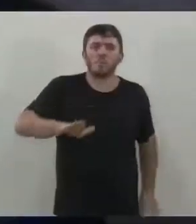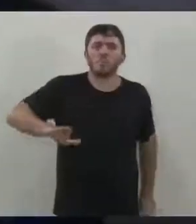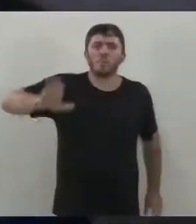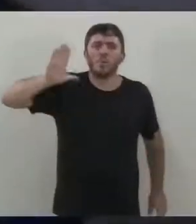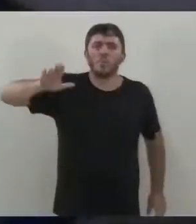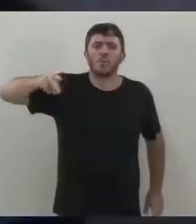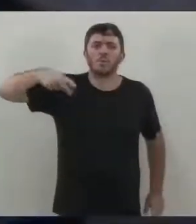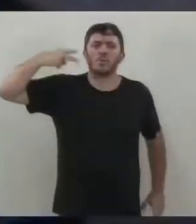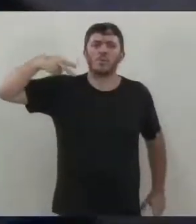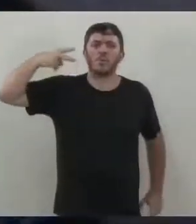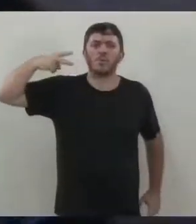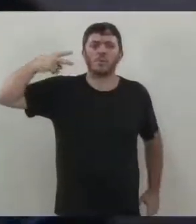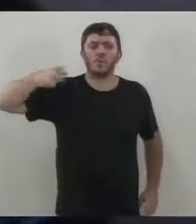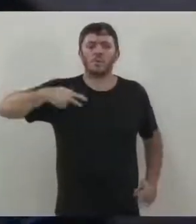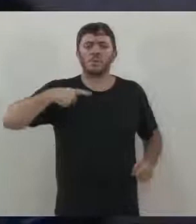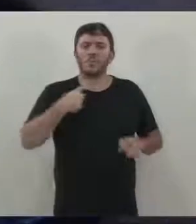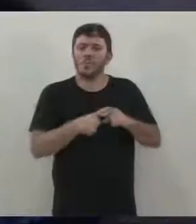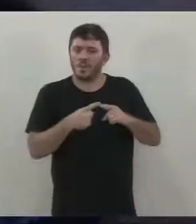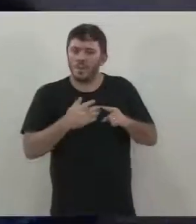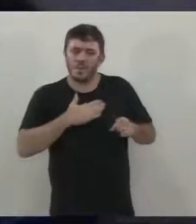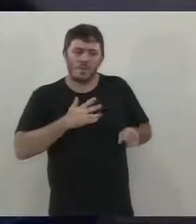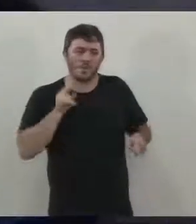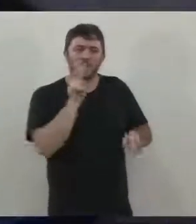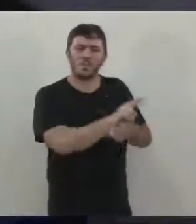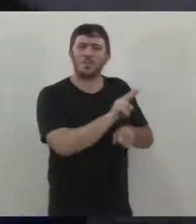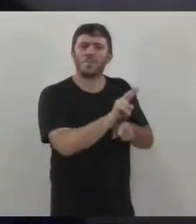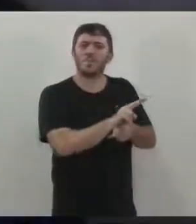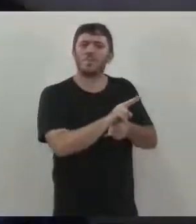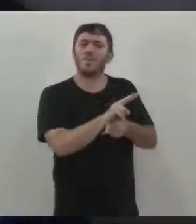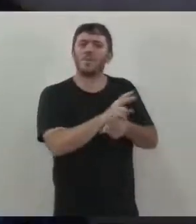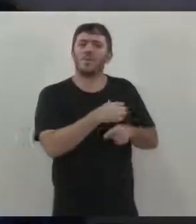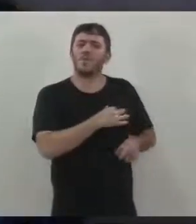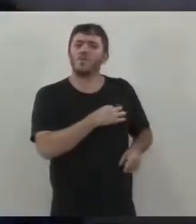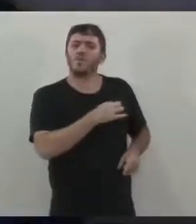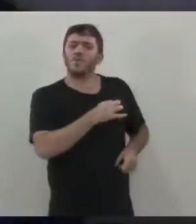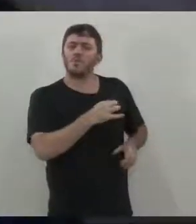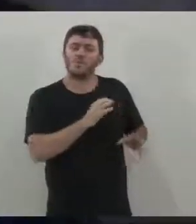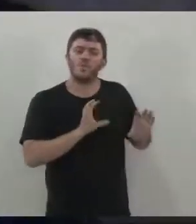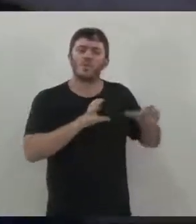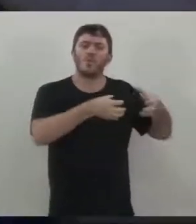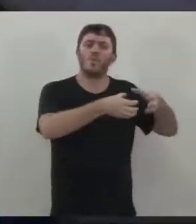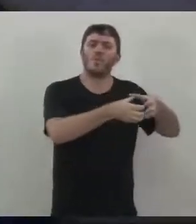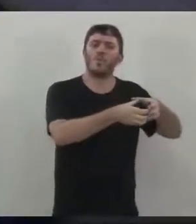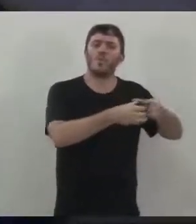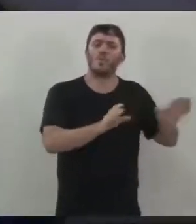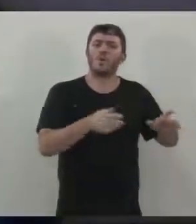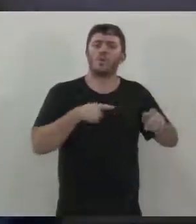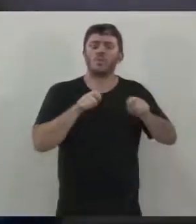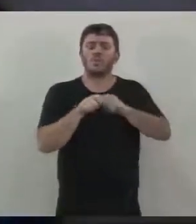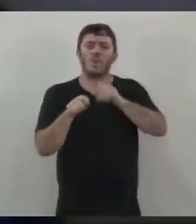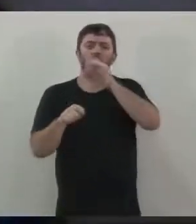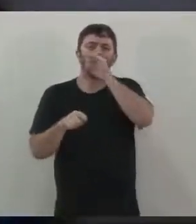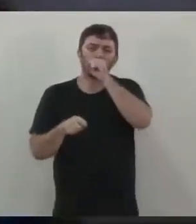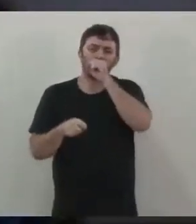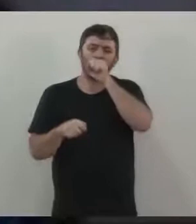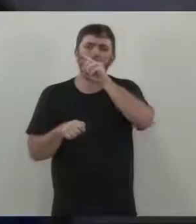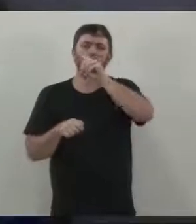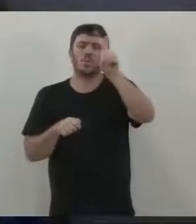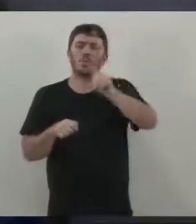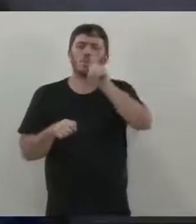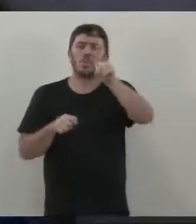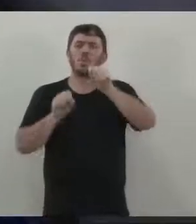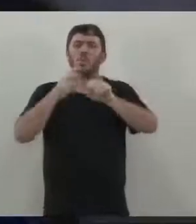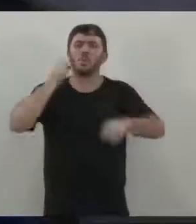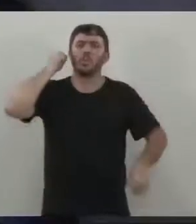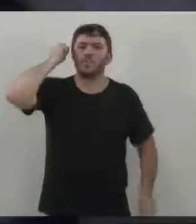vereança porque ela cuida de violência doméstica, voluntariamente ou não, porque eu faço isso no sábado, eu faço no domingo, eu faço na